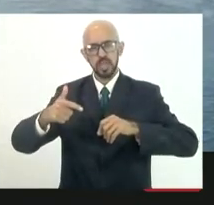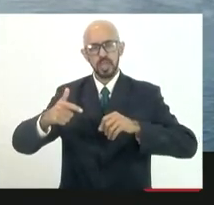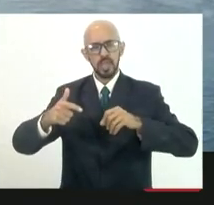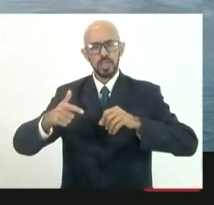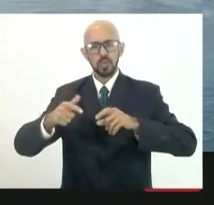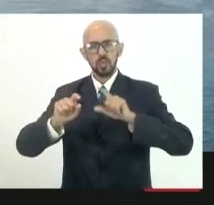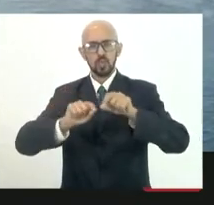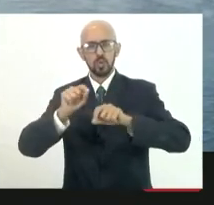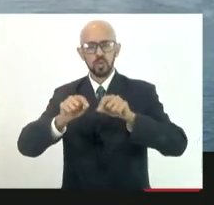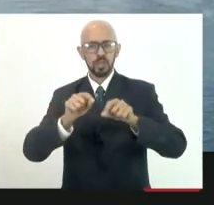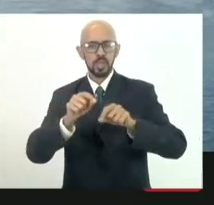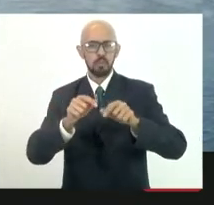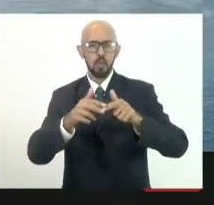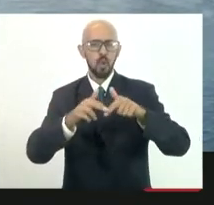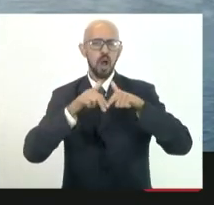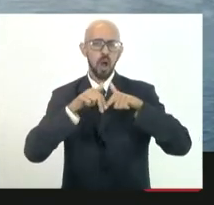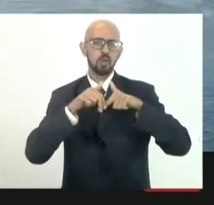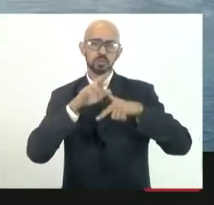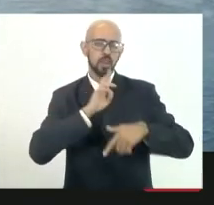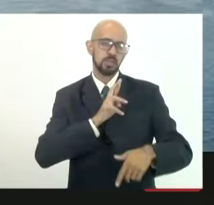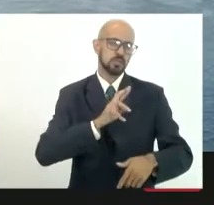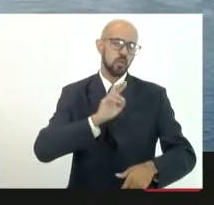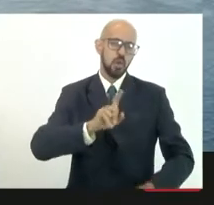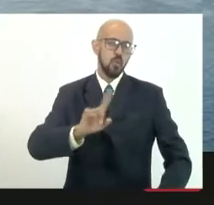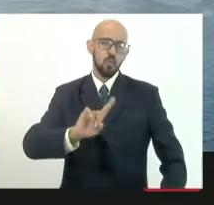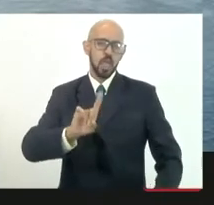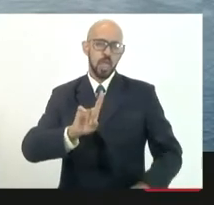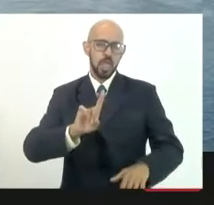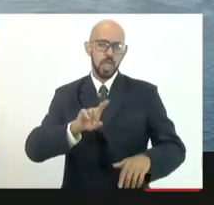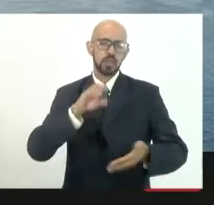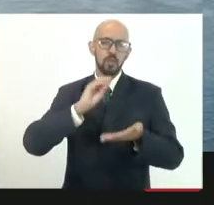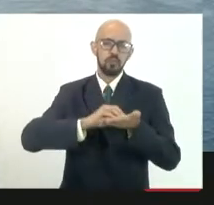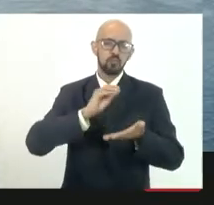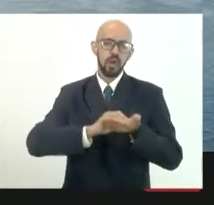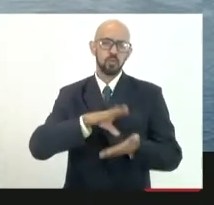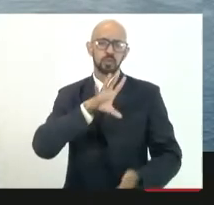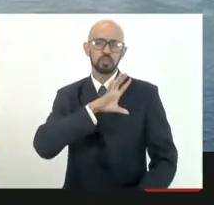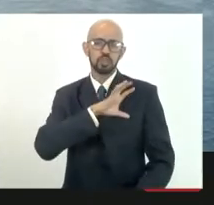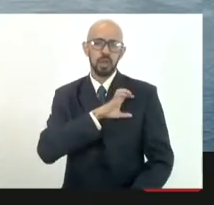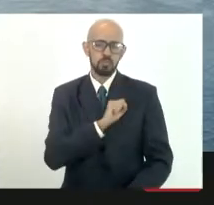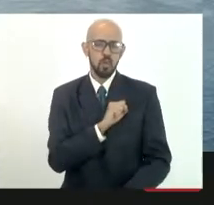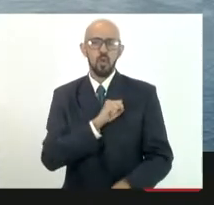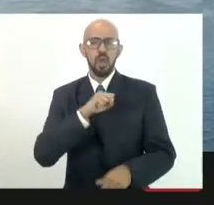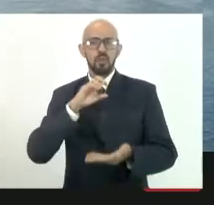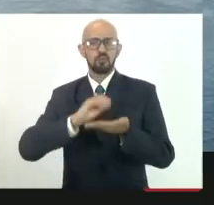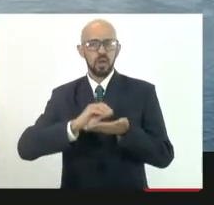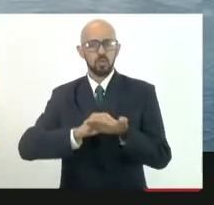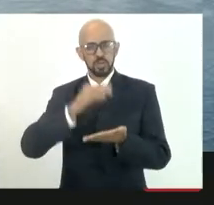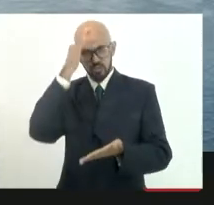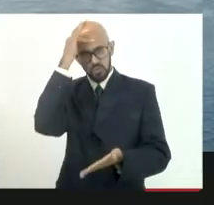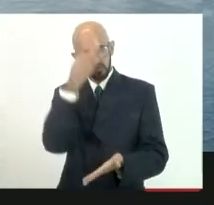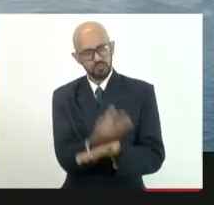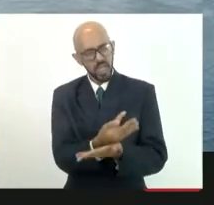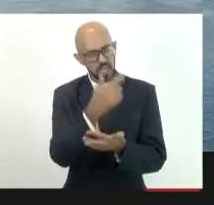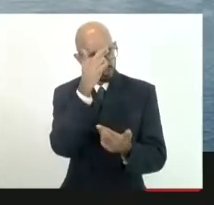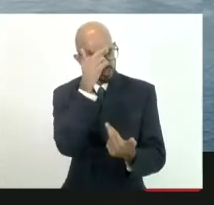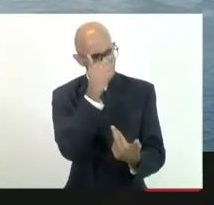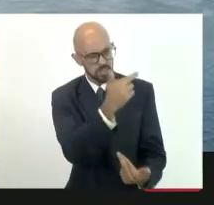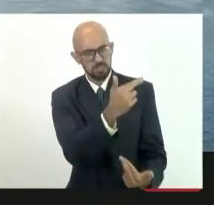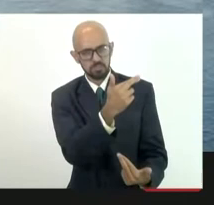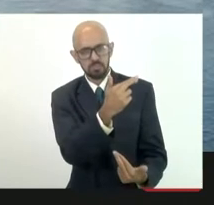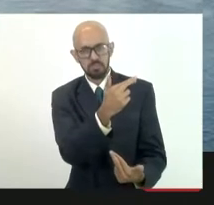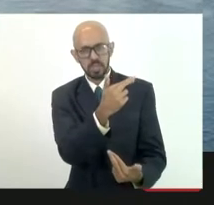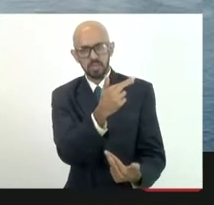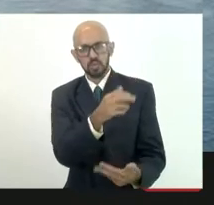sua vida que vivia. Então, essas pessoas têm ausência de amor e ausência de fé e de respeito, e o rigor da